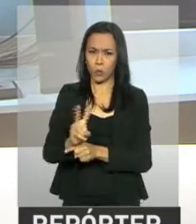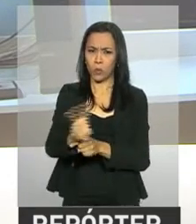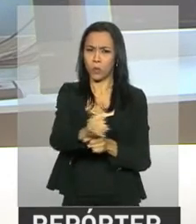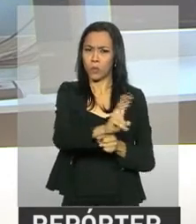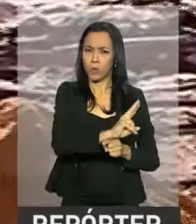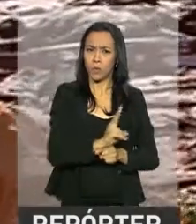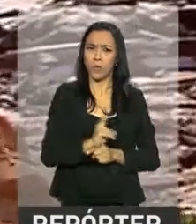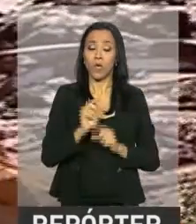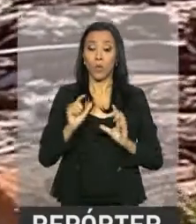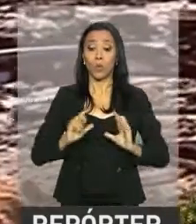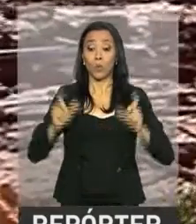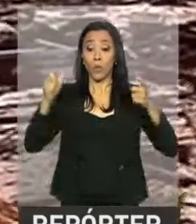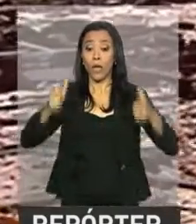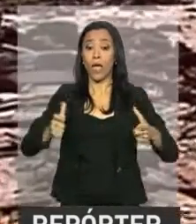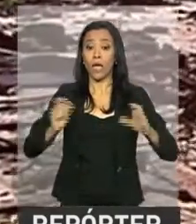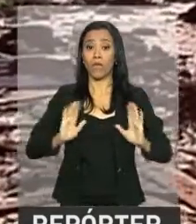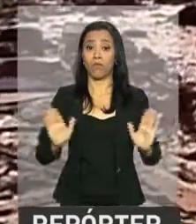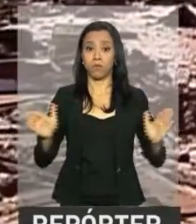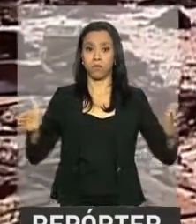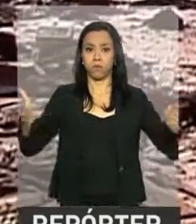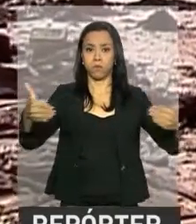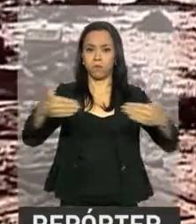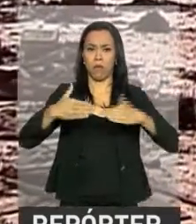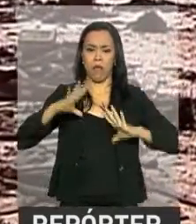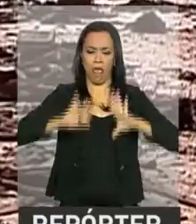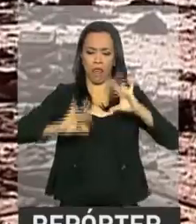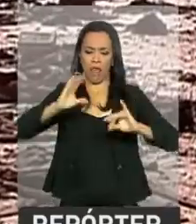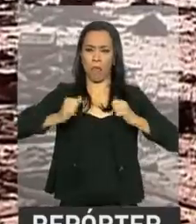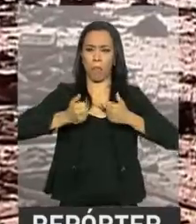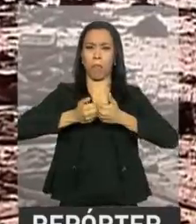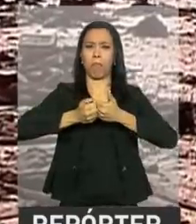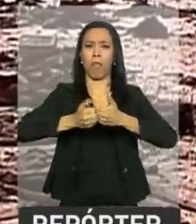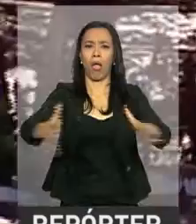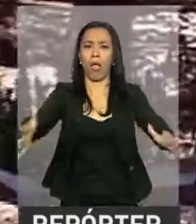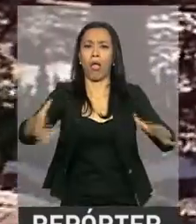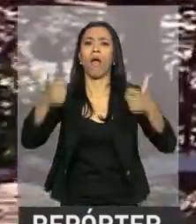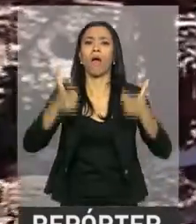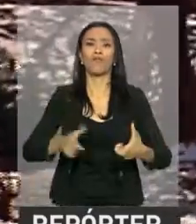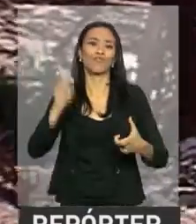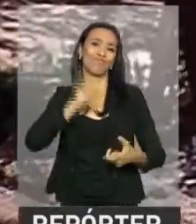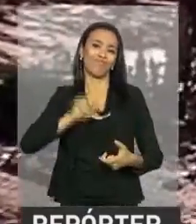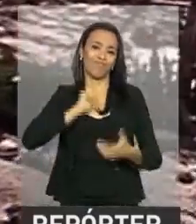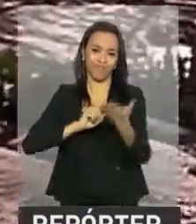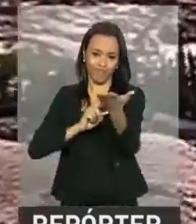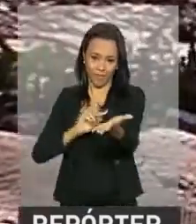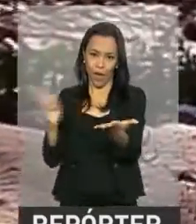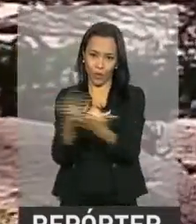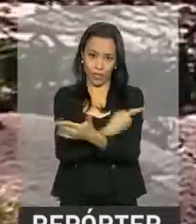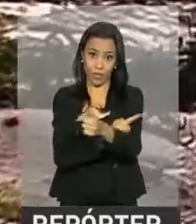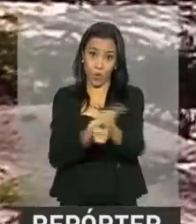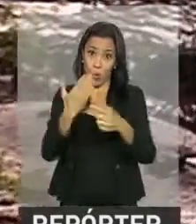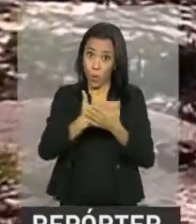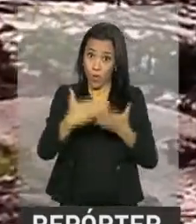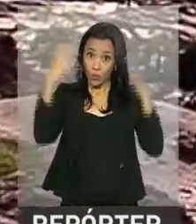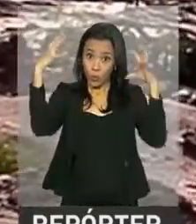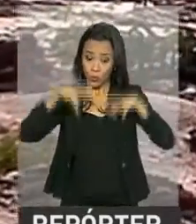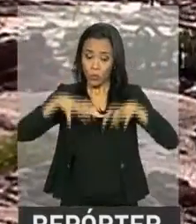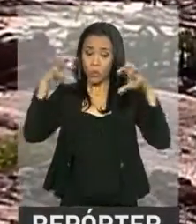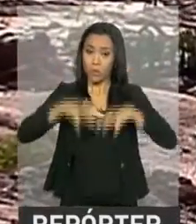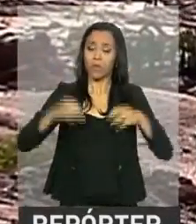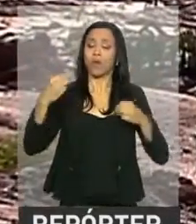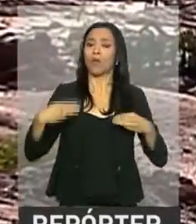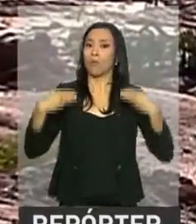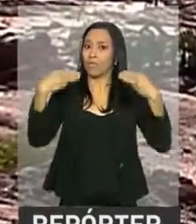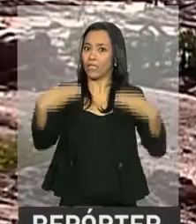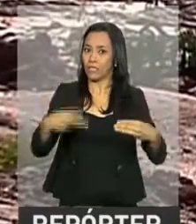pelo rompimento da barragem de fundão na região de mariana em minas gerais com o início das chuvas o ministério da integração